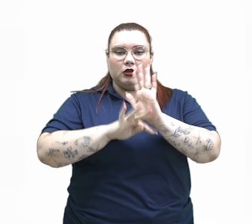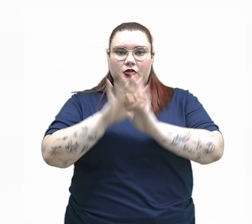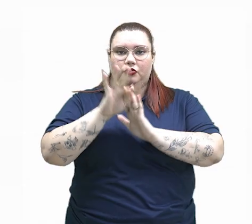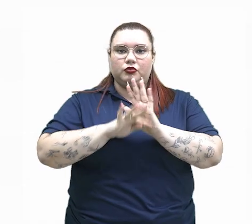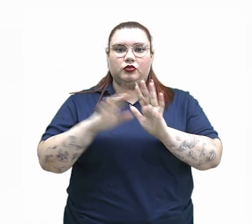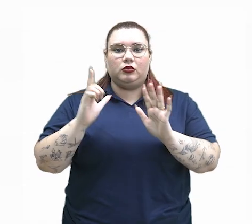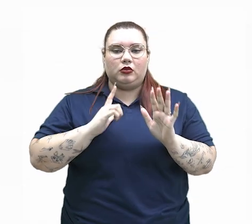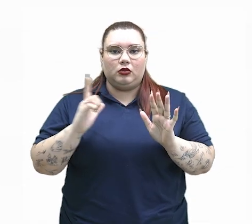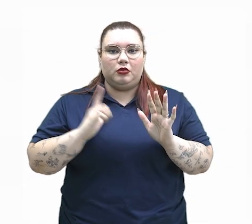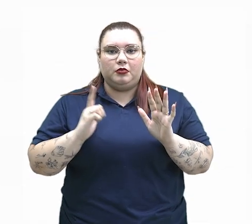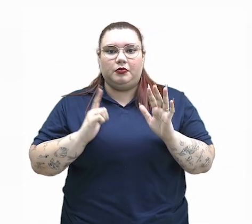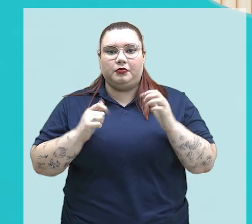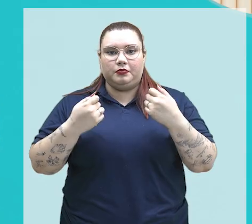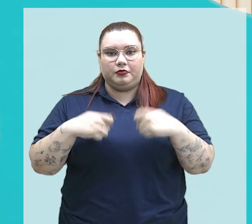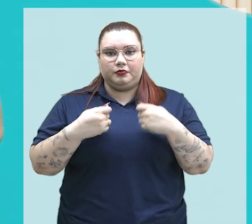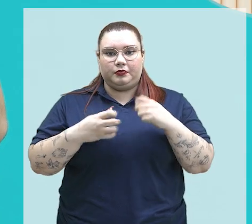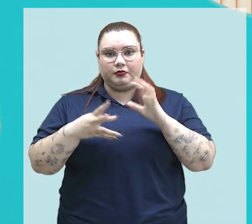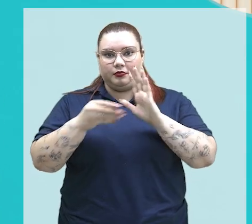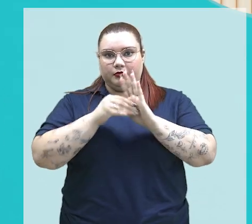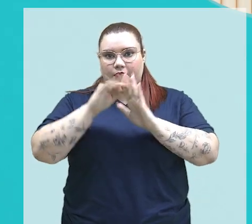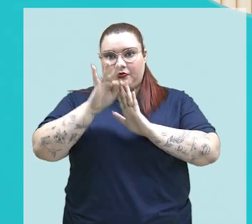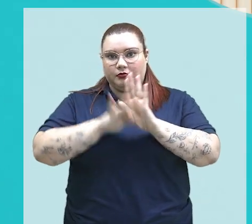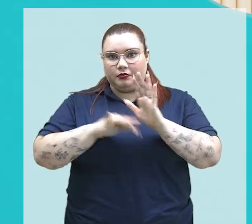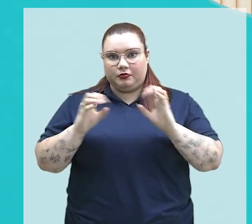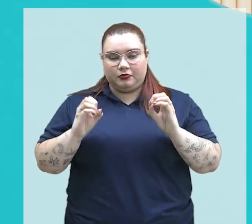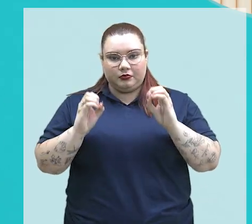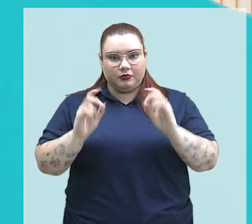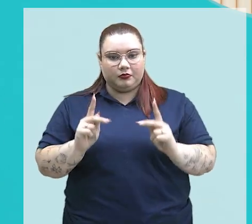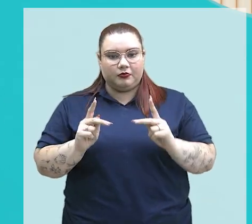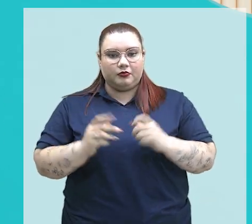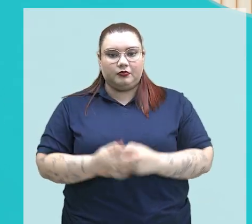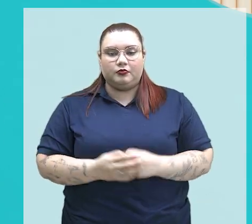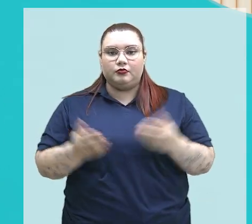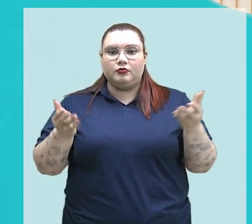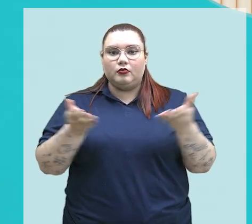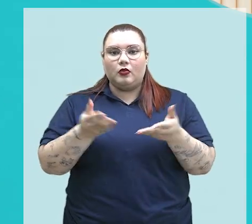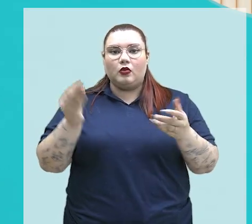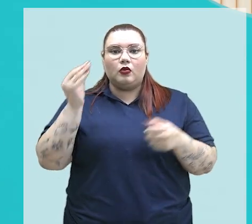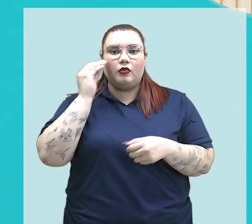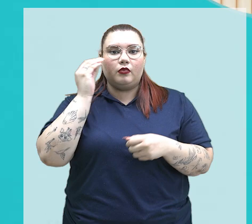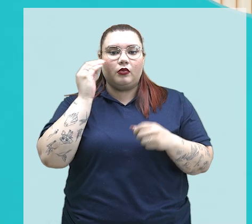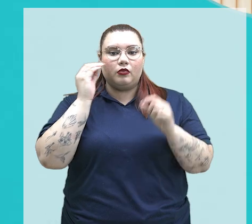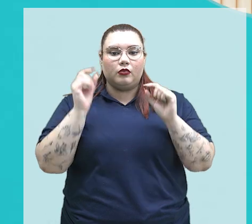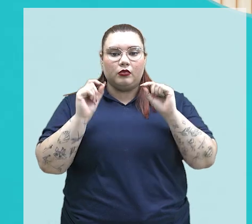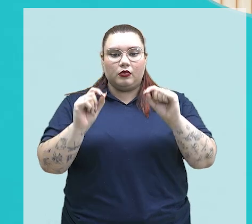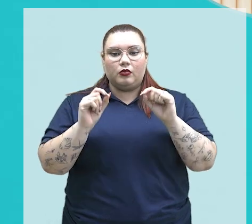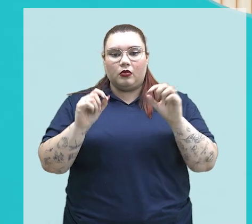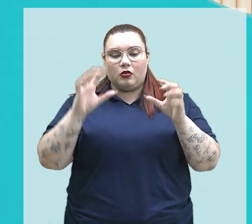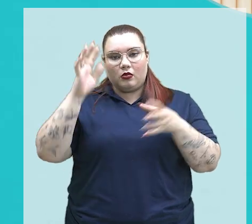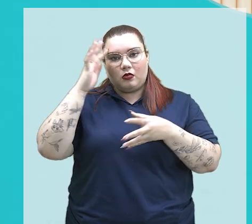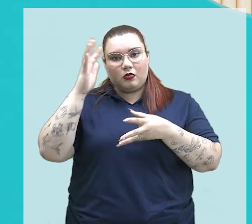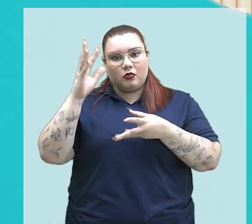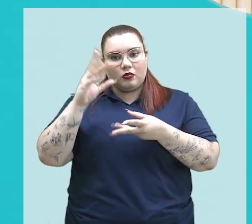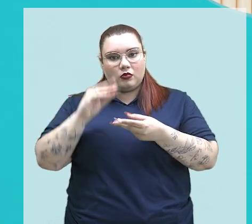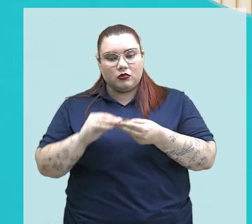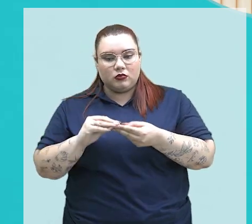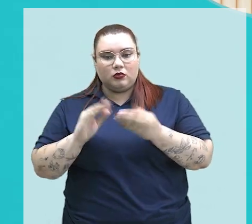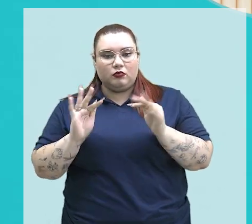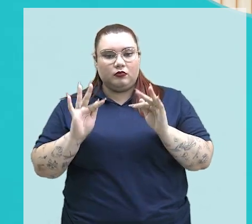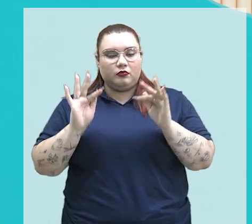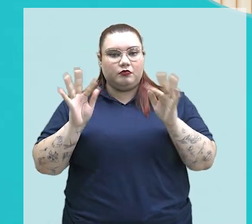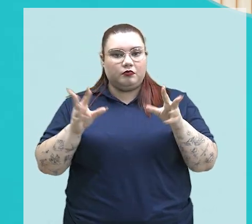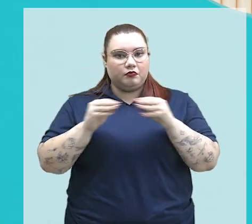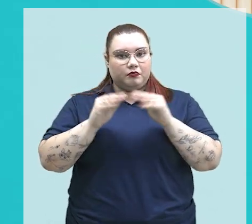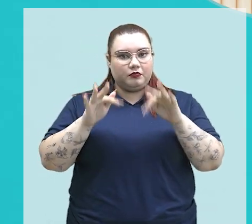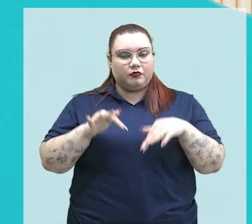elementos se ligando dentro do texto, certo? Vamos ver então a nossa conclusão, né, e a